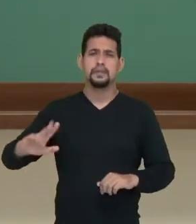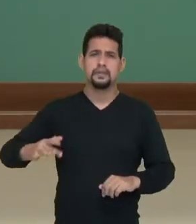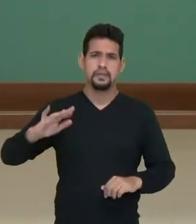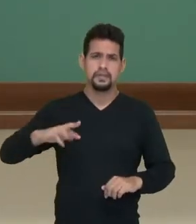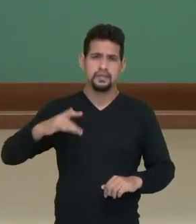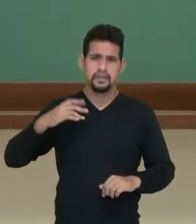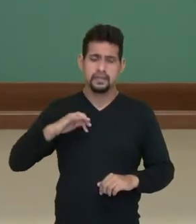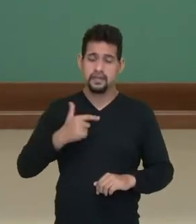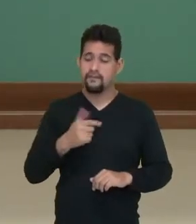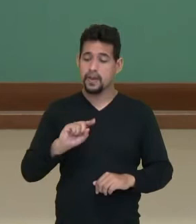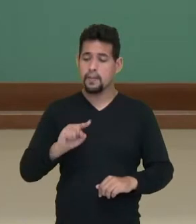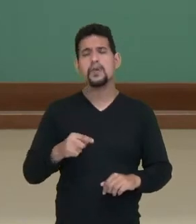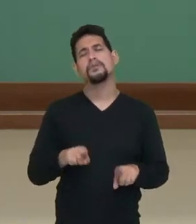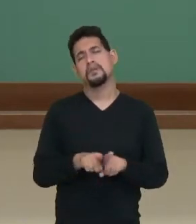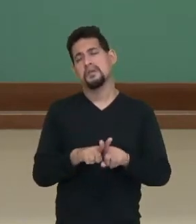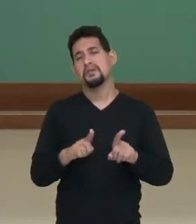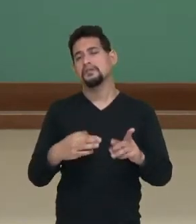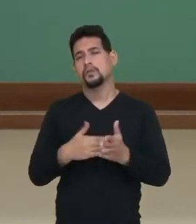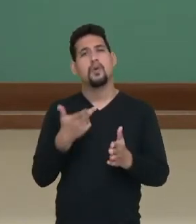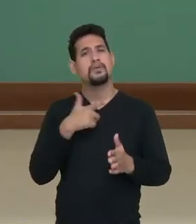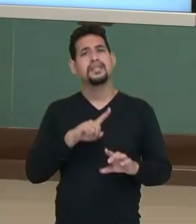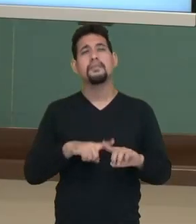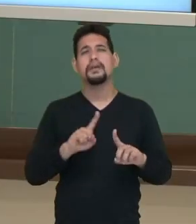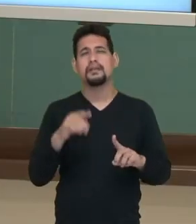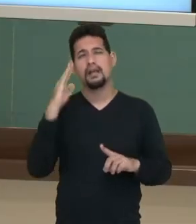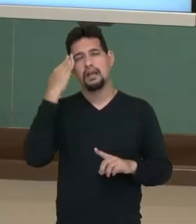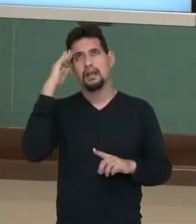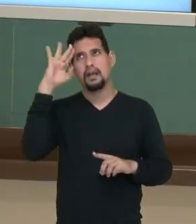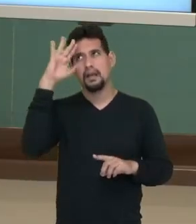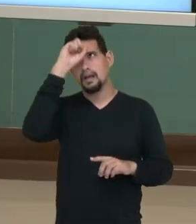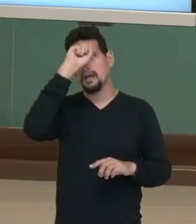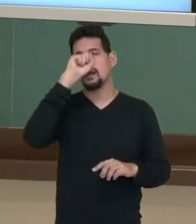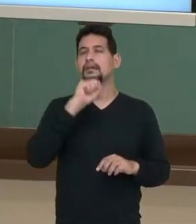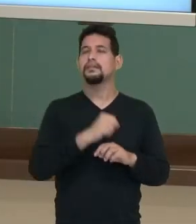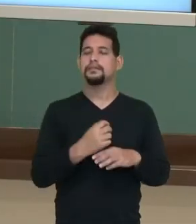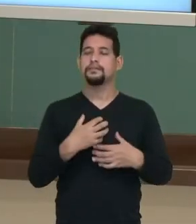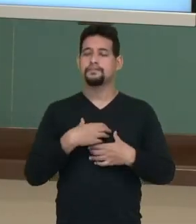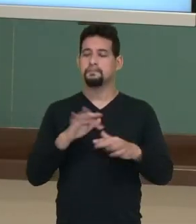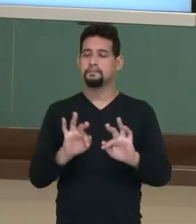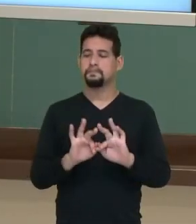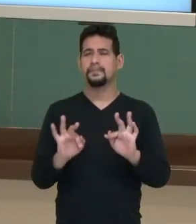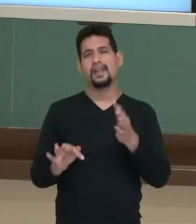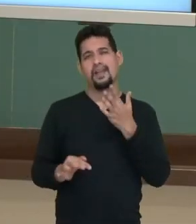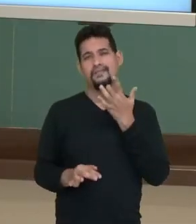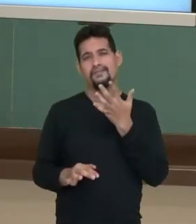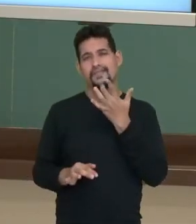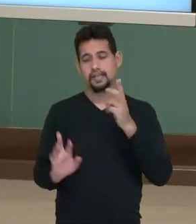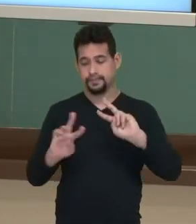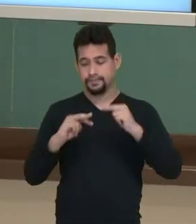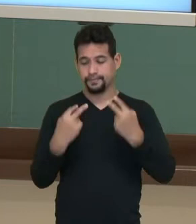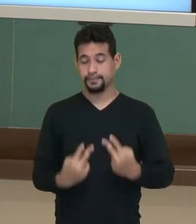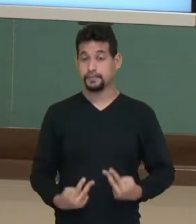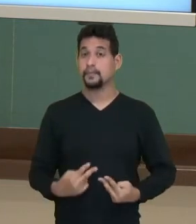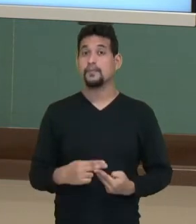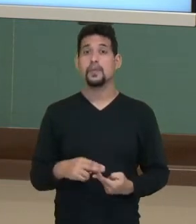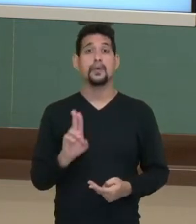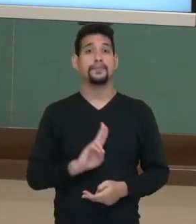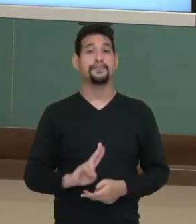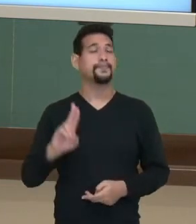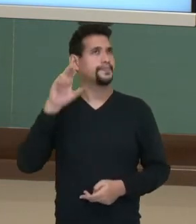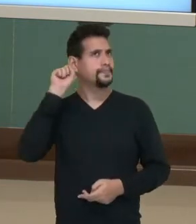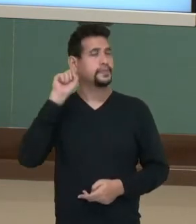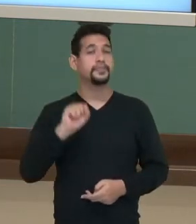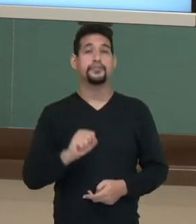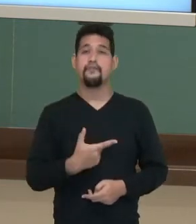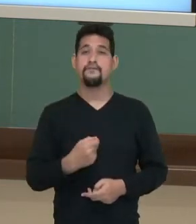20.000 vezes a cada segundo. Se você pegou isso, de um modo bem simples, é fácil. O ser humano ouve de 20 a